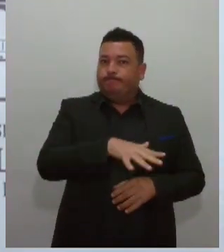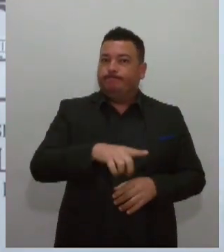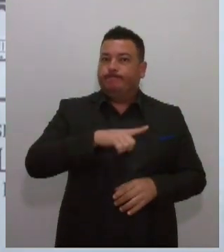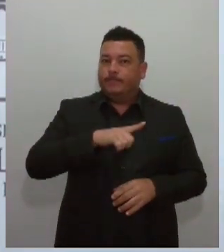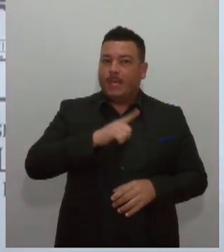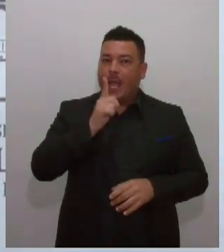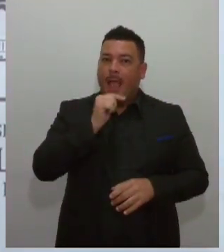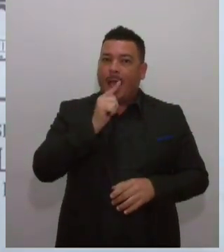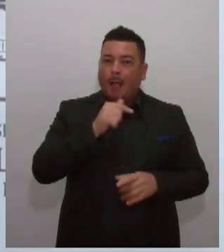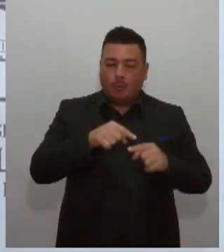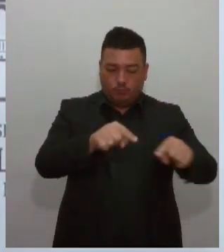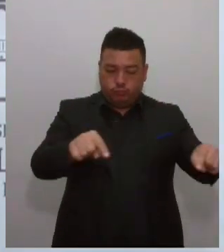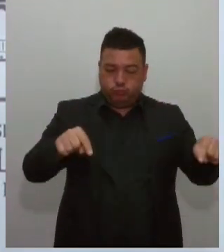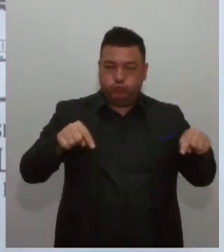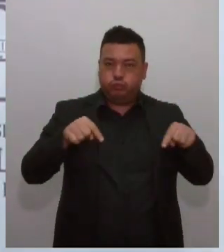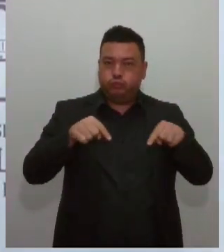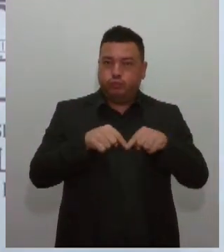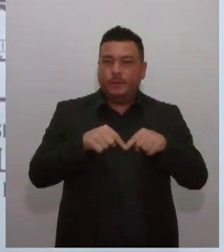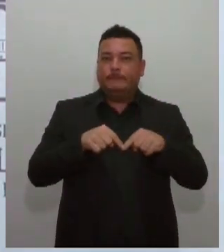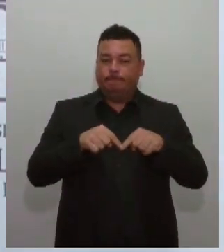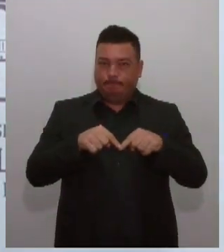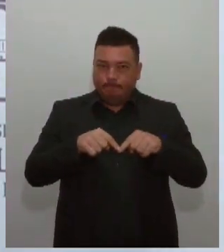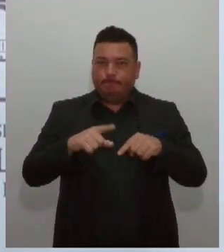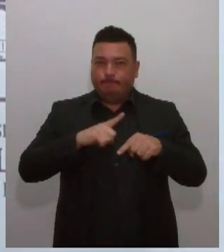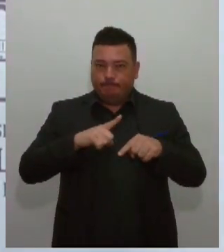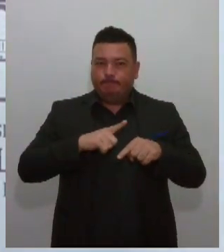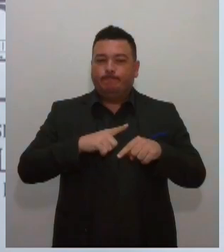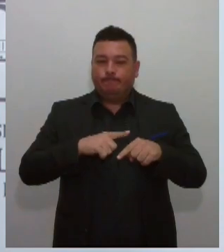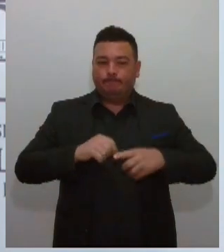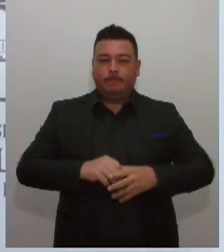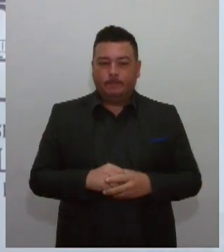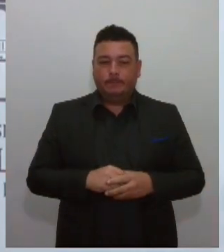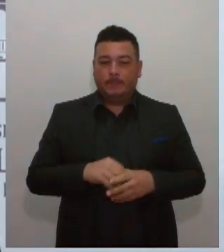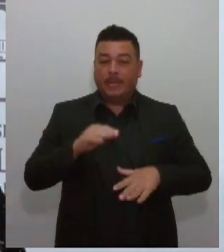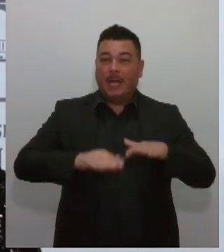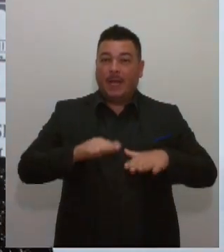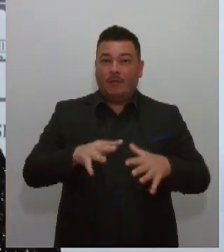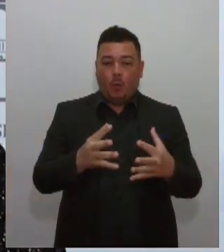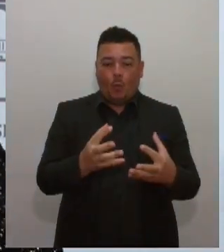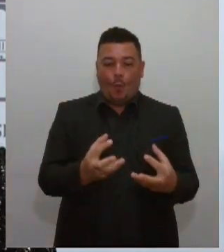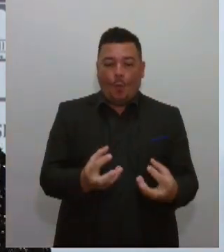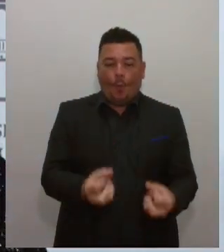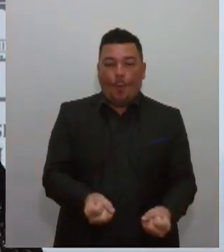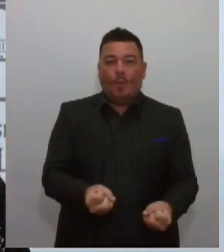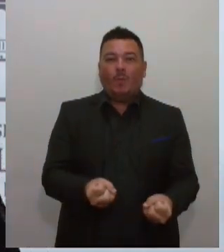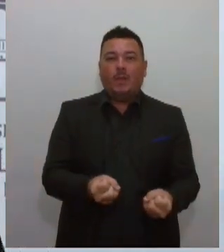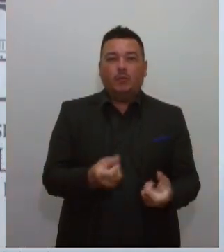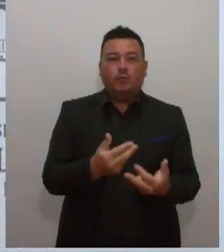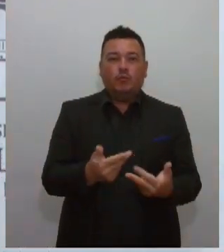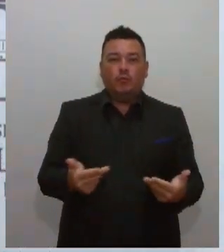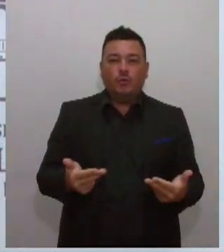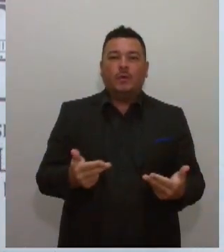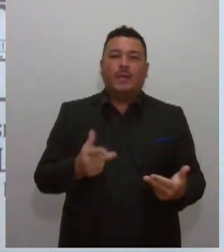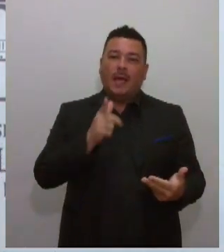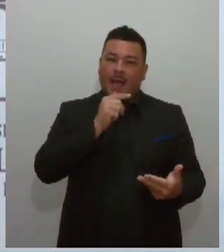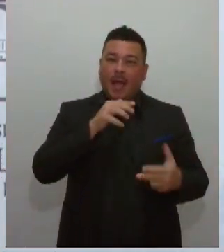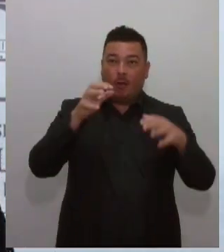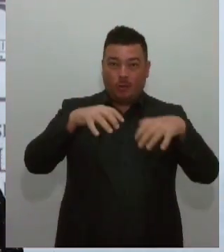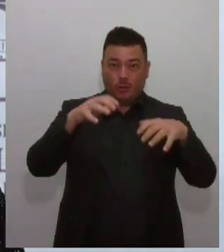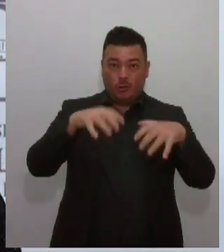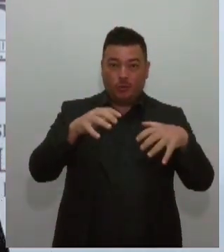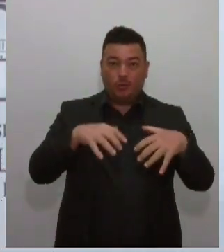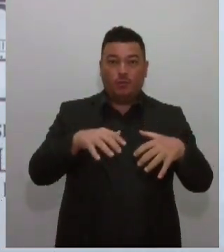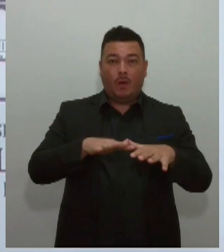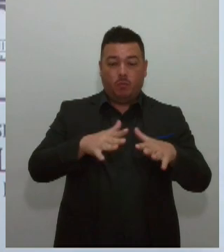uma região que muitas às vezes absorve a grande quantidade de água nas chuvas e